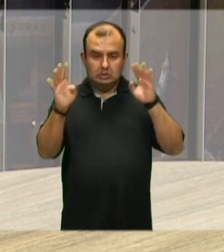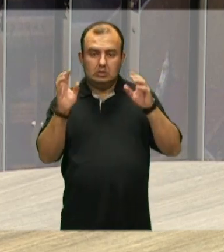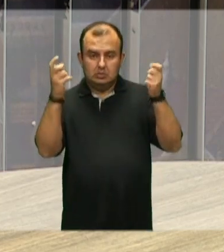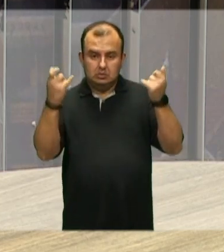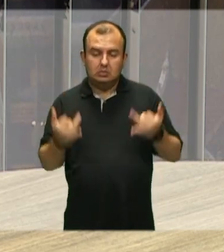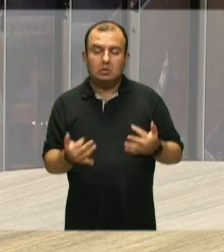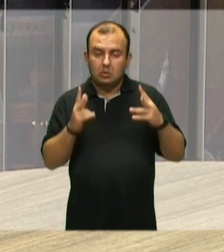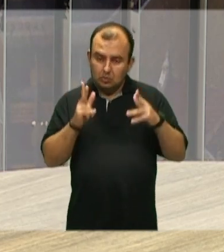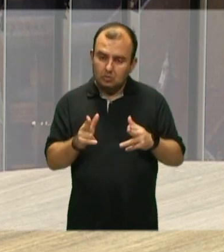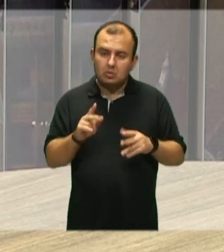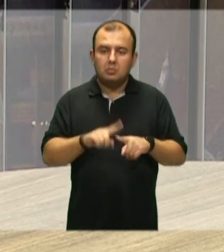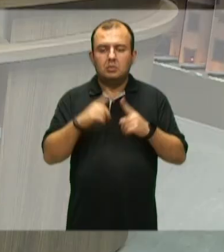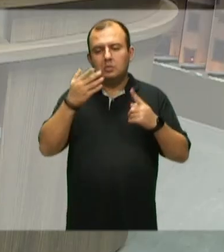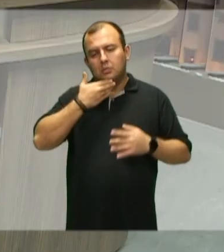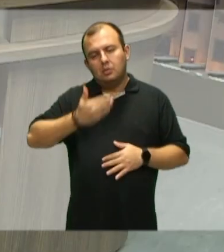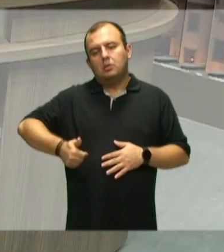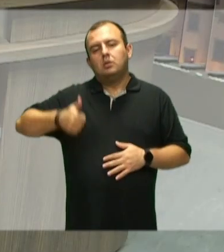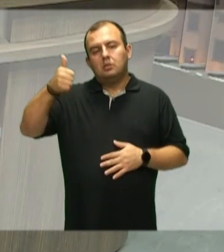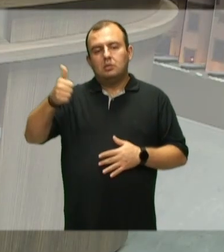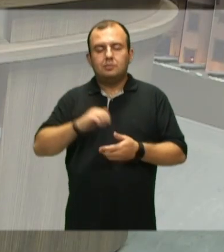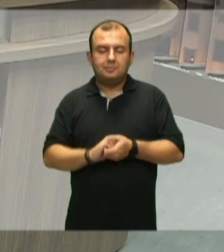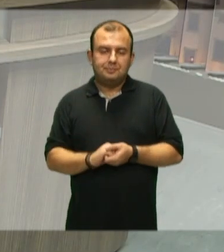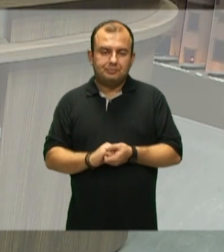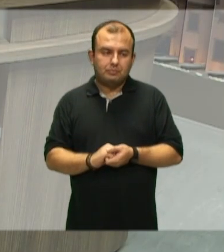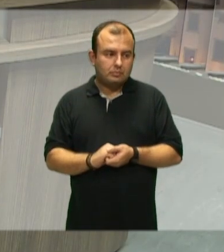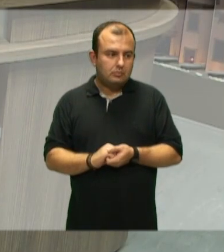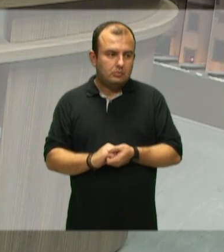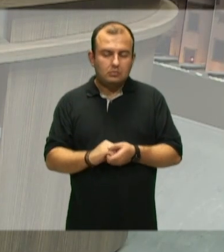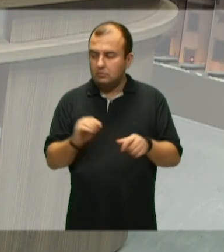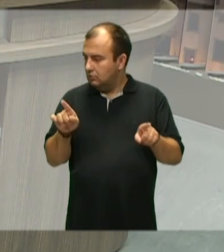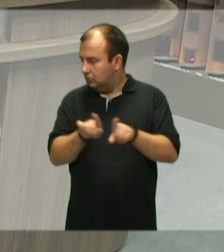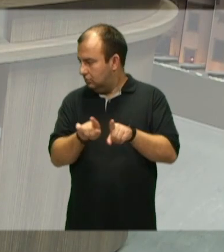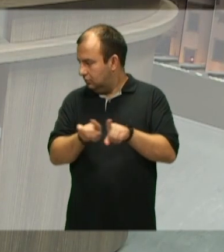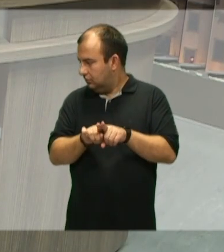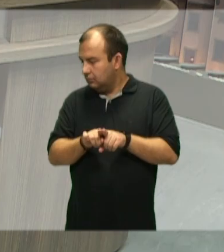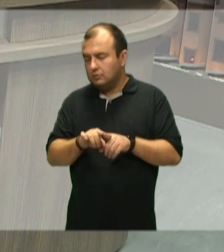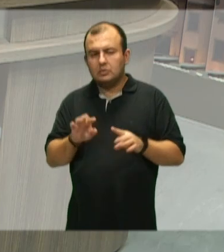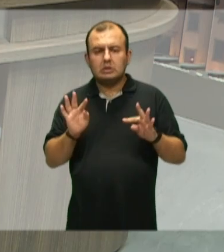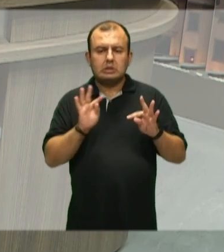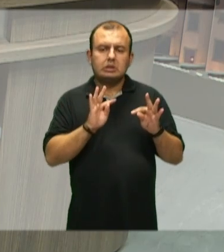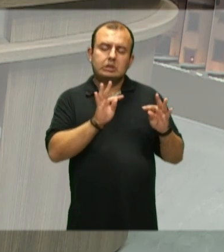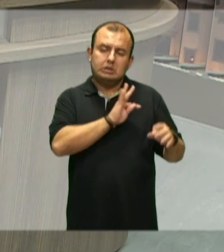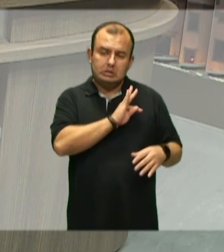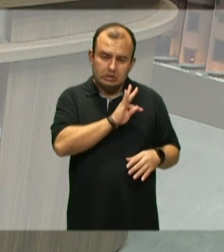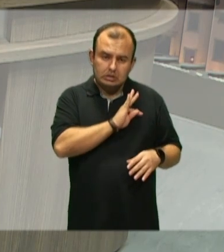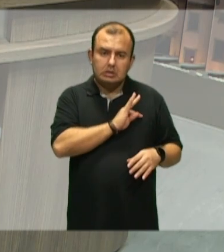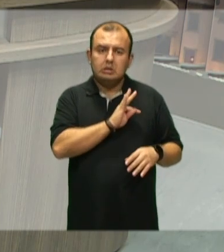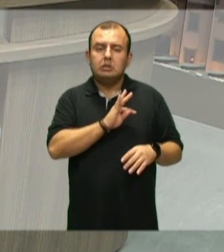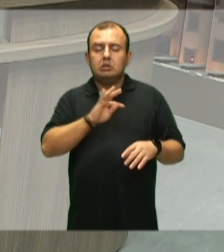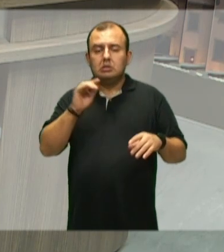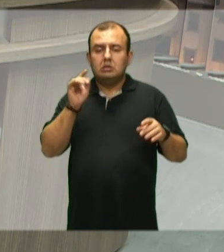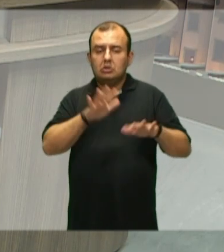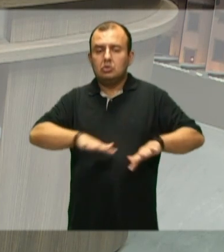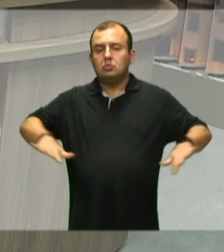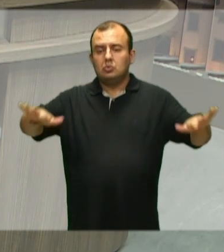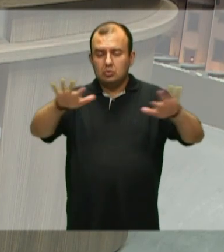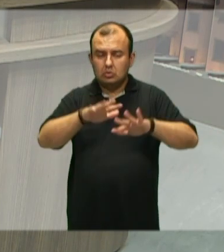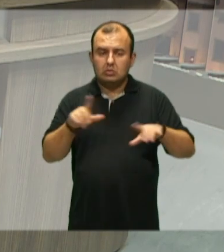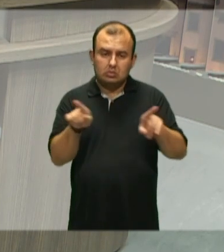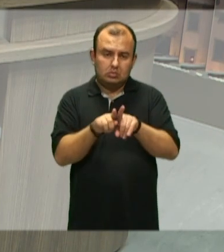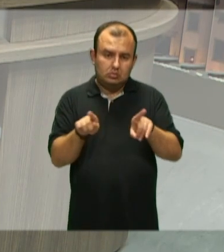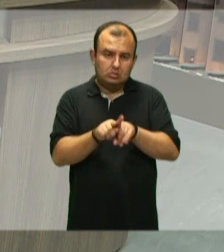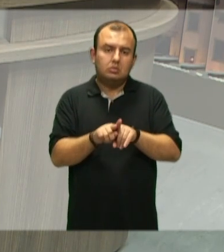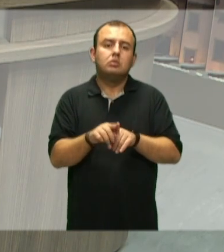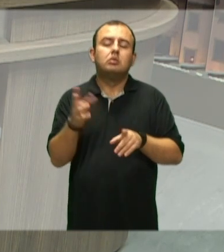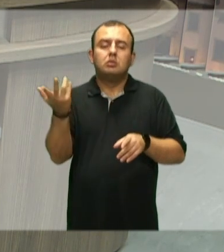É igual, só que melhor. E além dessas técnicas, dessas noções gerais do fazer o teatro